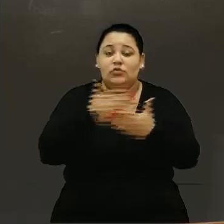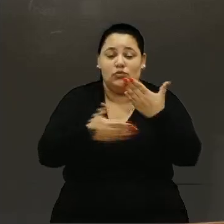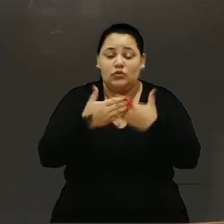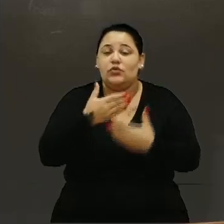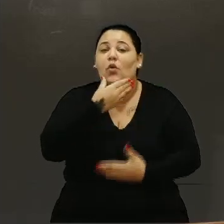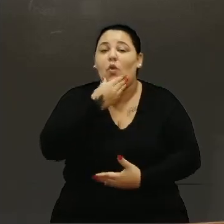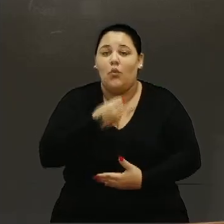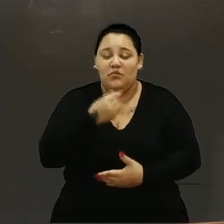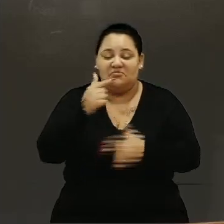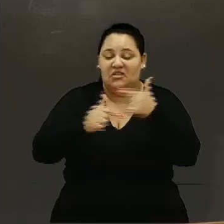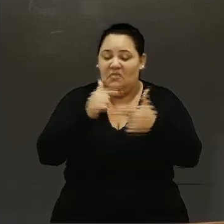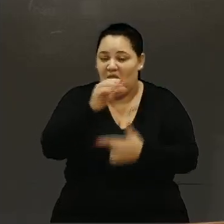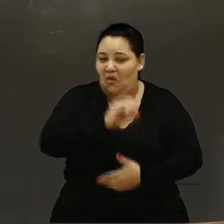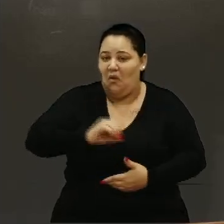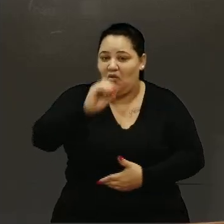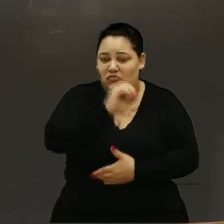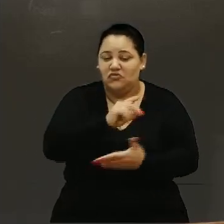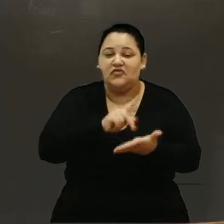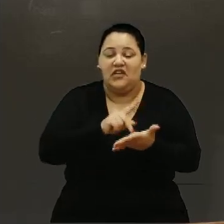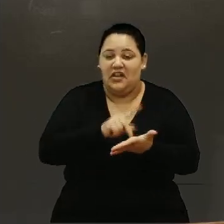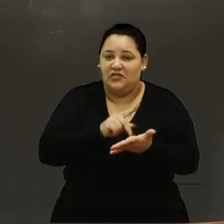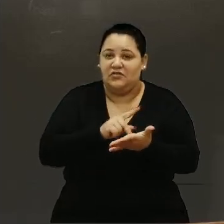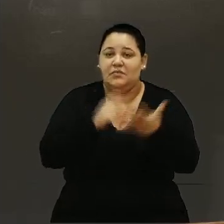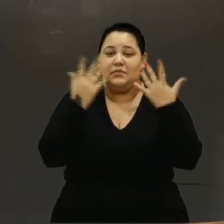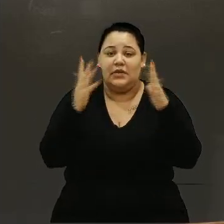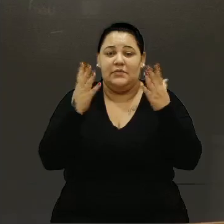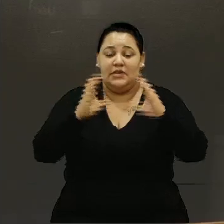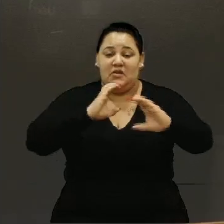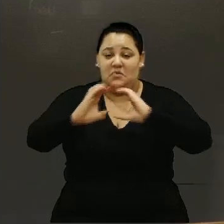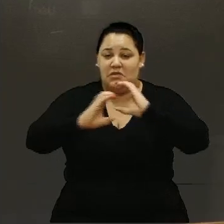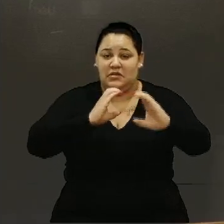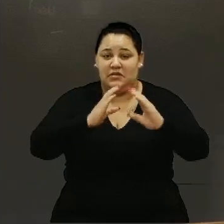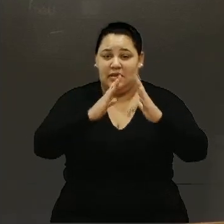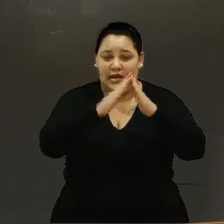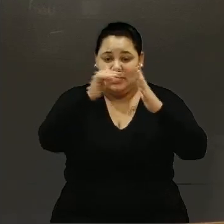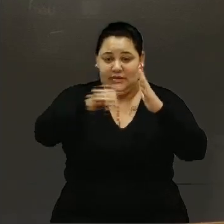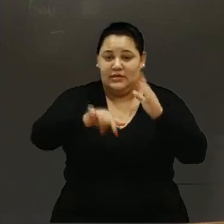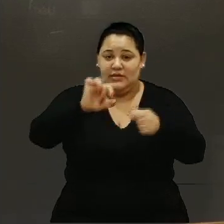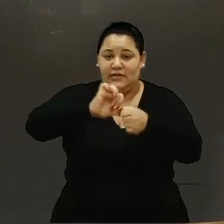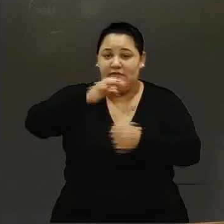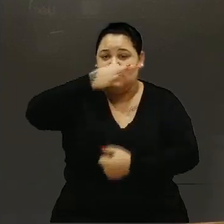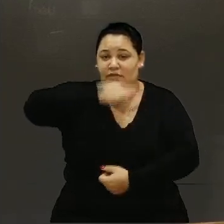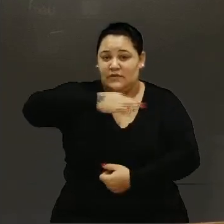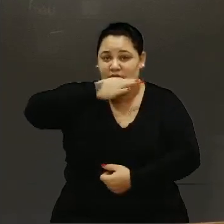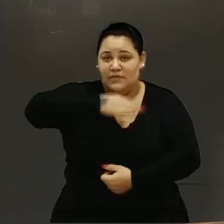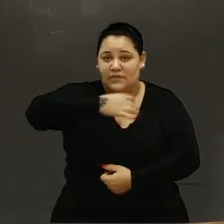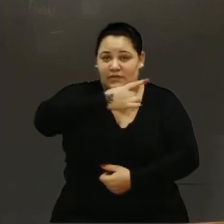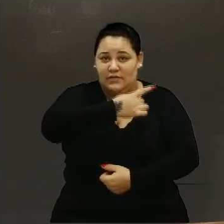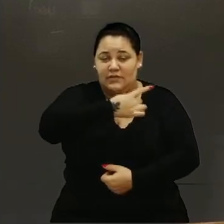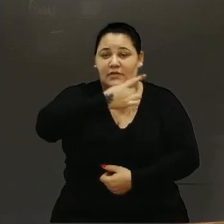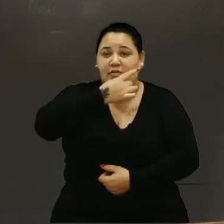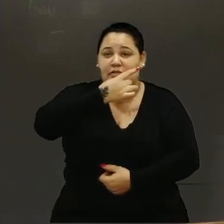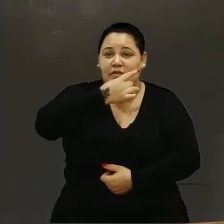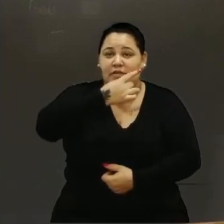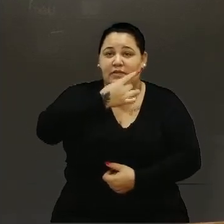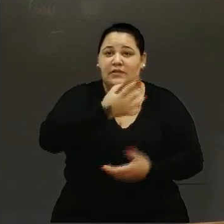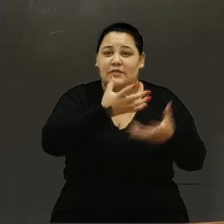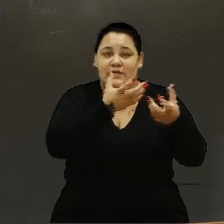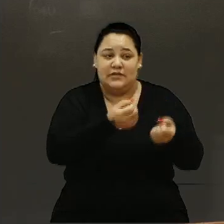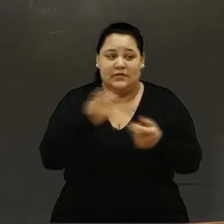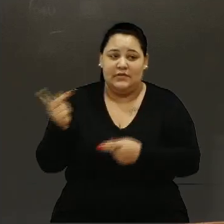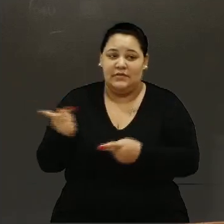que ficou muito bem feito. Parabenizar a comunicação da Casa. Queria fazer um agradecimento público ao Fábio Rauch, que me recebeu ontem no De Frente com a